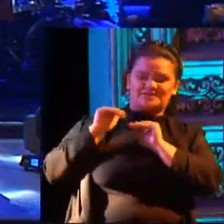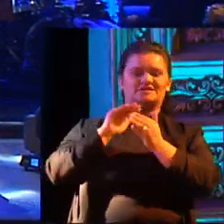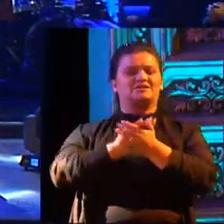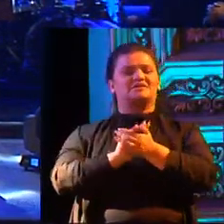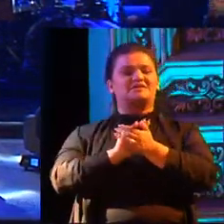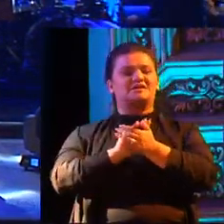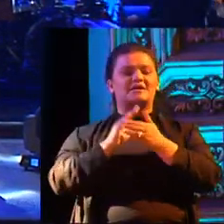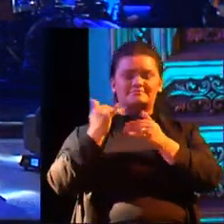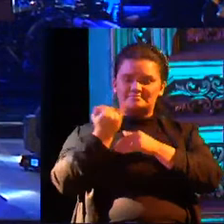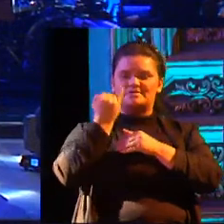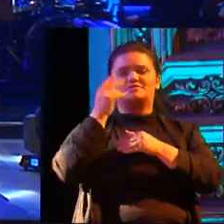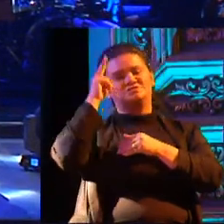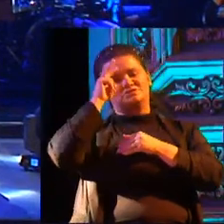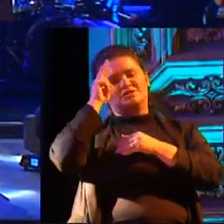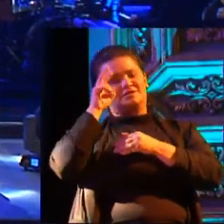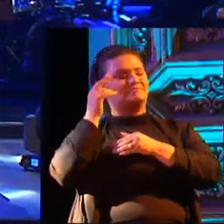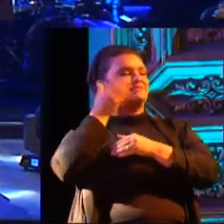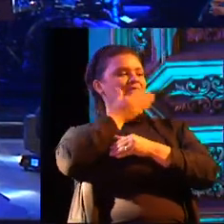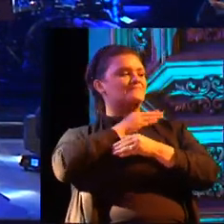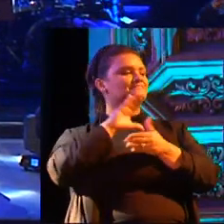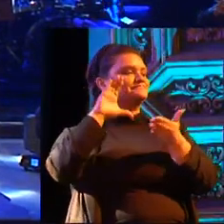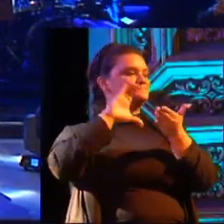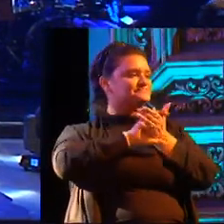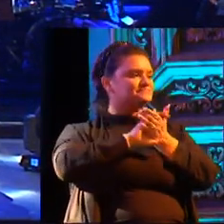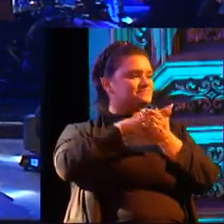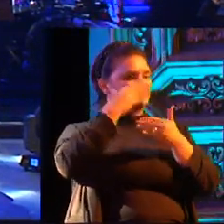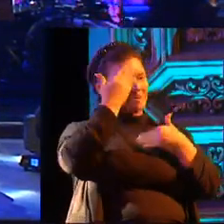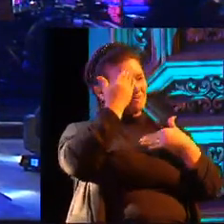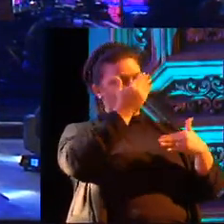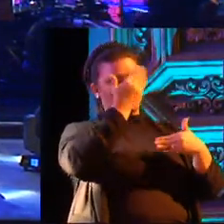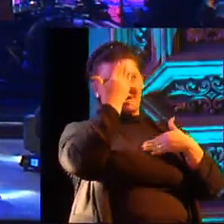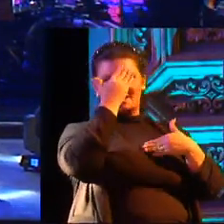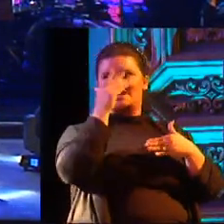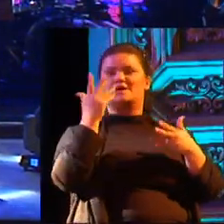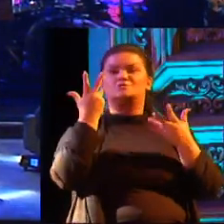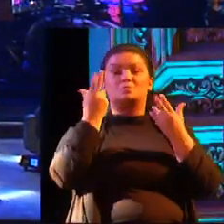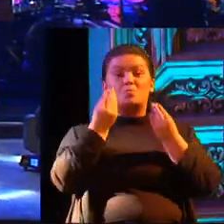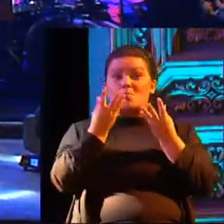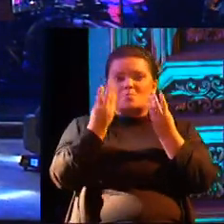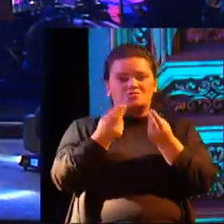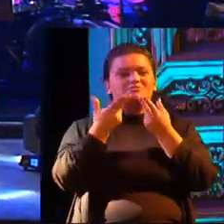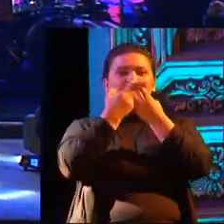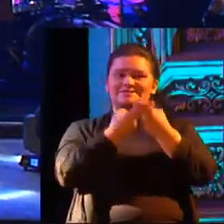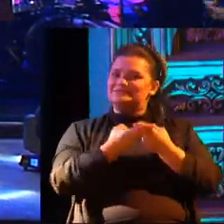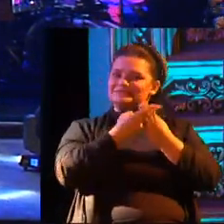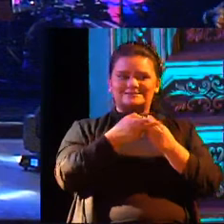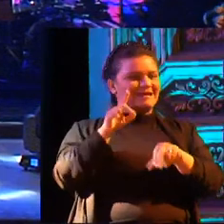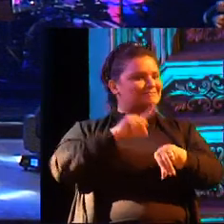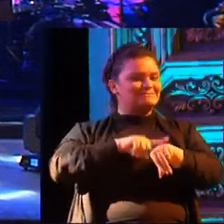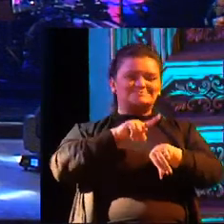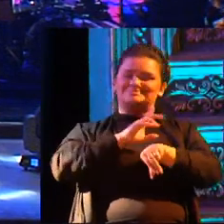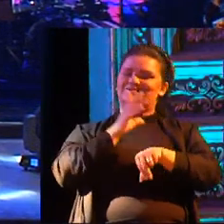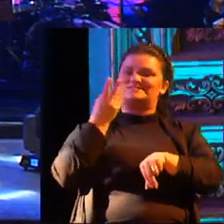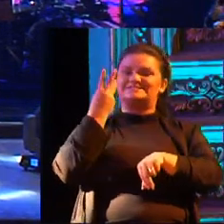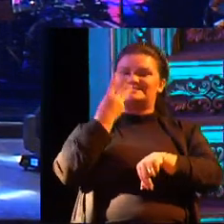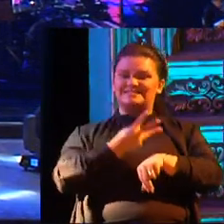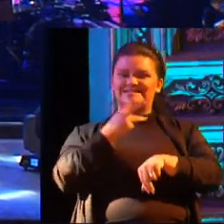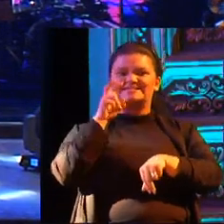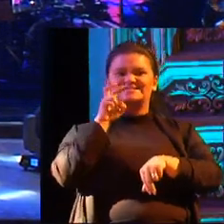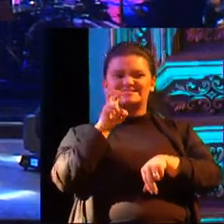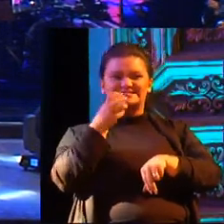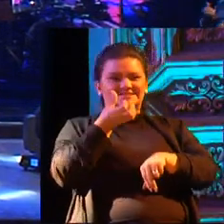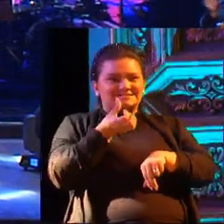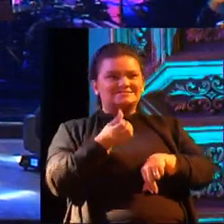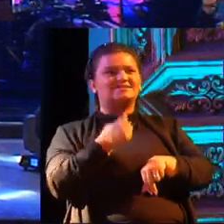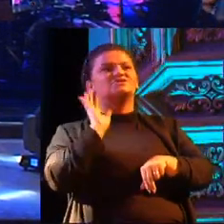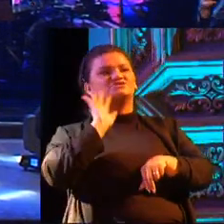dedicar. Minha esposa, Wena, está aqui presente. Obrigado, meu amor, por toda essa paciência nesse tempo todo. São 35 anos de Arraial do Povulagem, 36 anos de Arraial